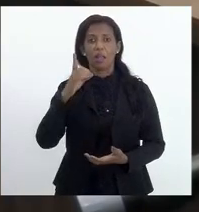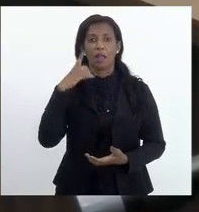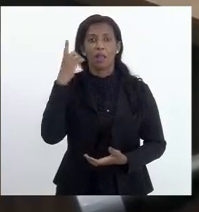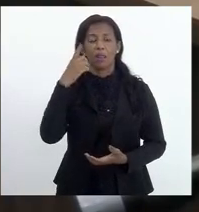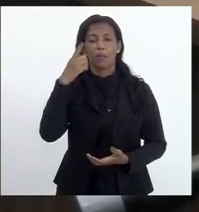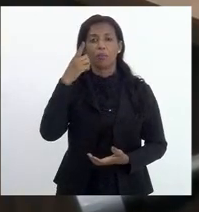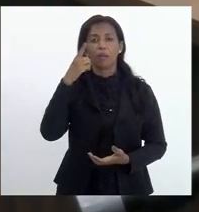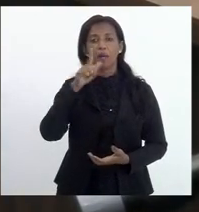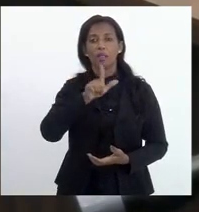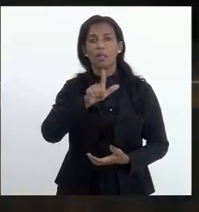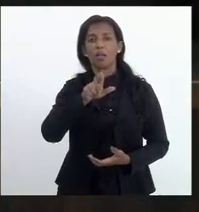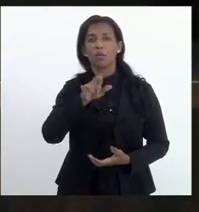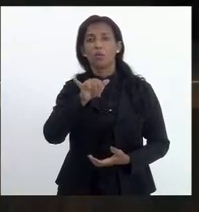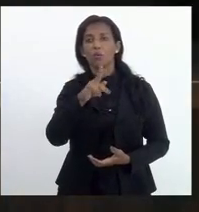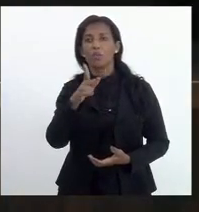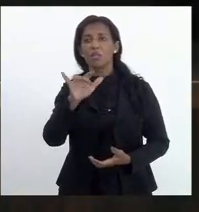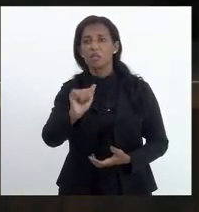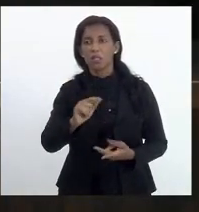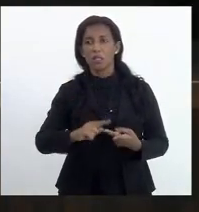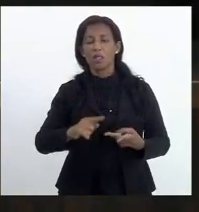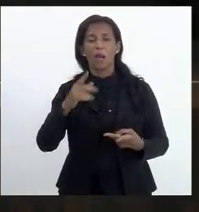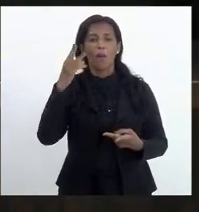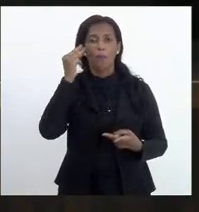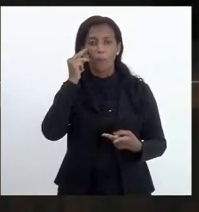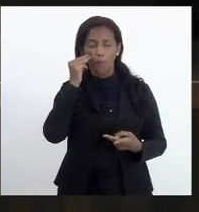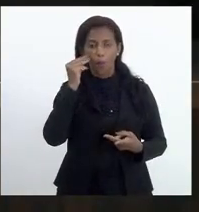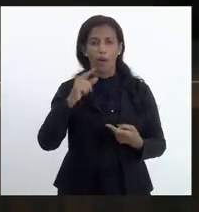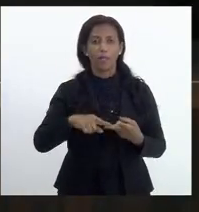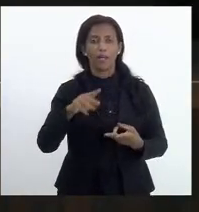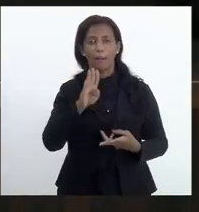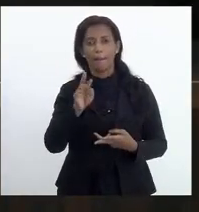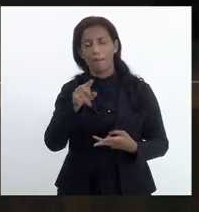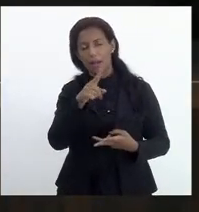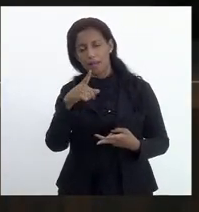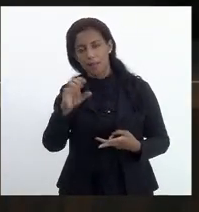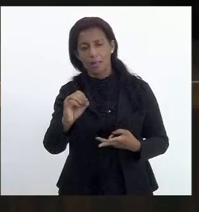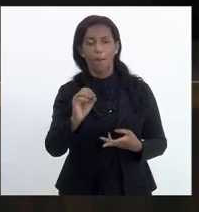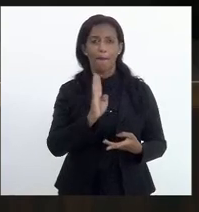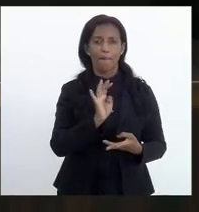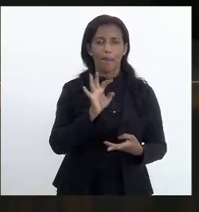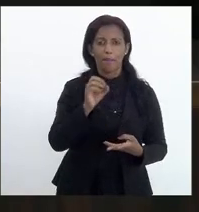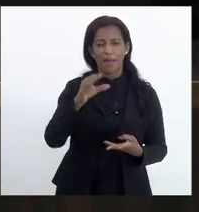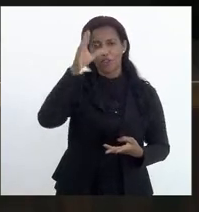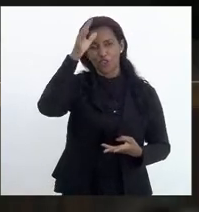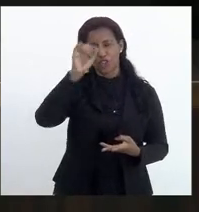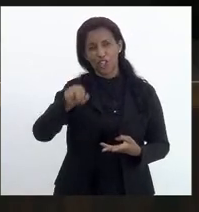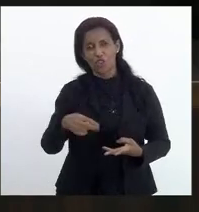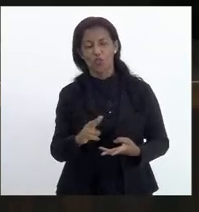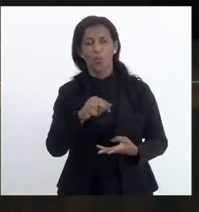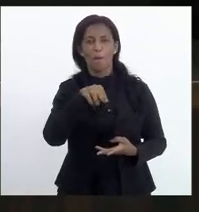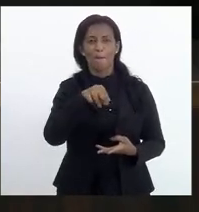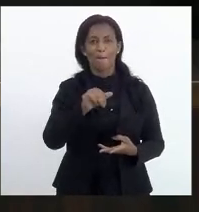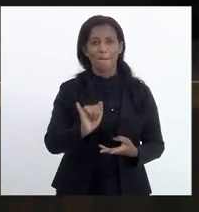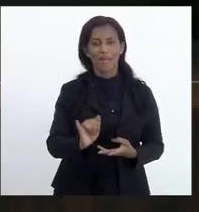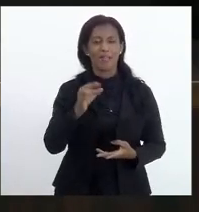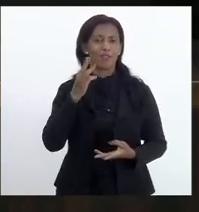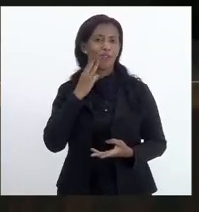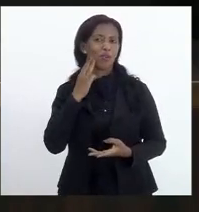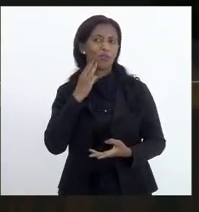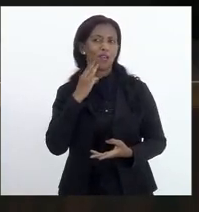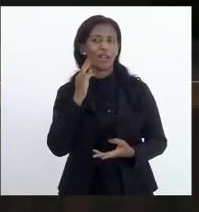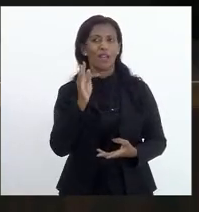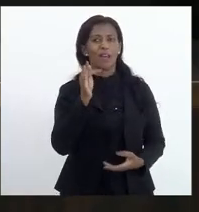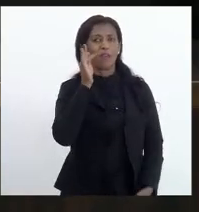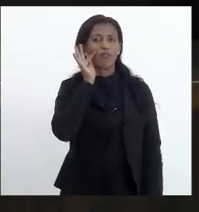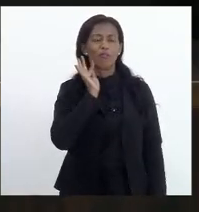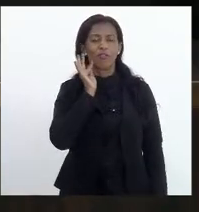Um instante. Deputada Lucinha, Mônica Francisco, Brazão, Bebeto, Tia Ju, Carlos Mink, Valdec,